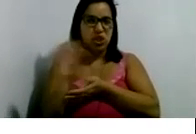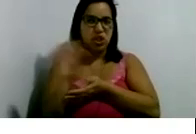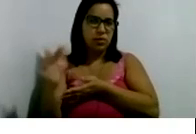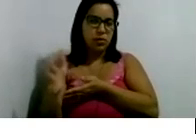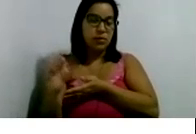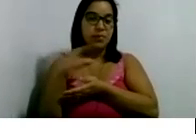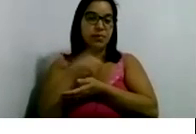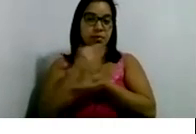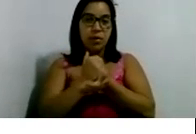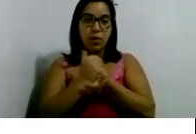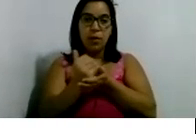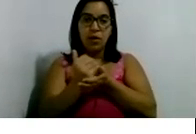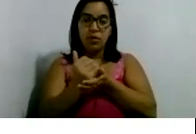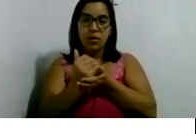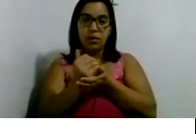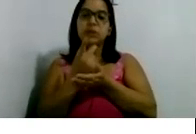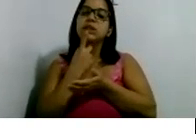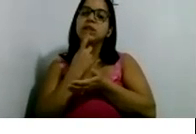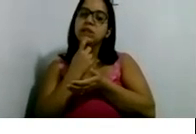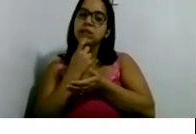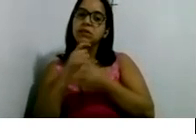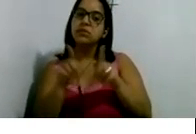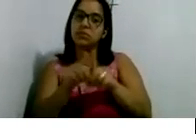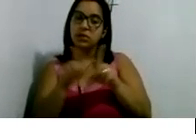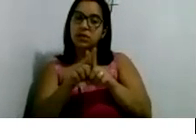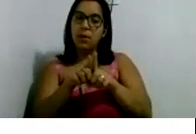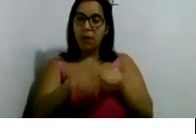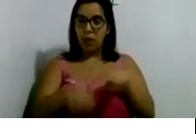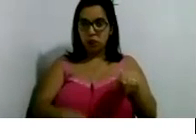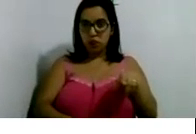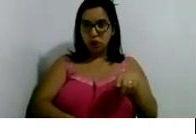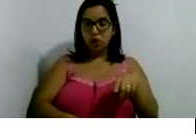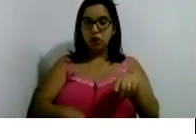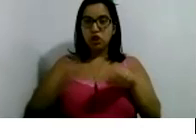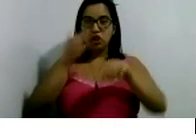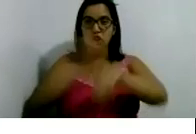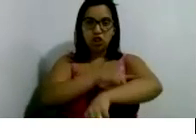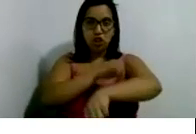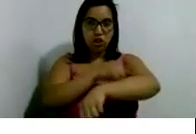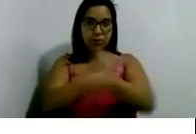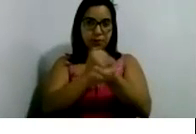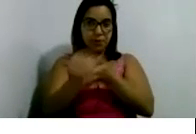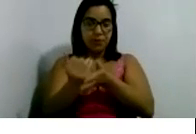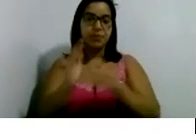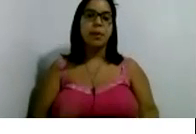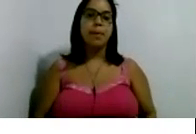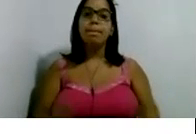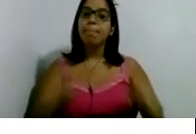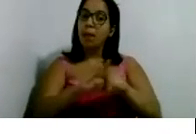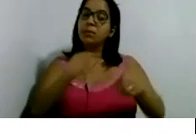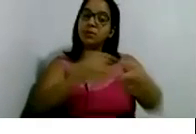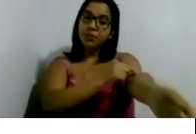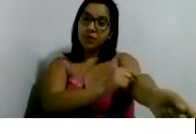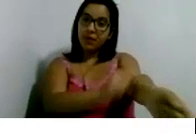início da formação do sangue e desenvolvimento da bexiga urinária. E também formação